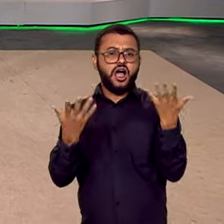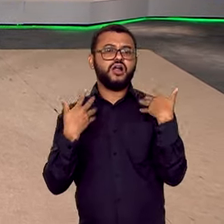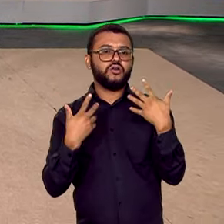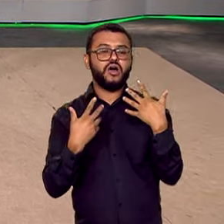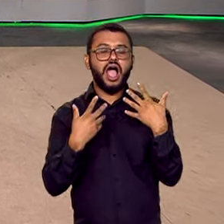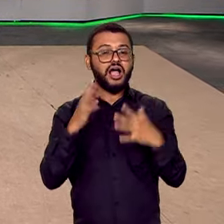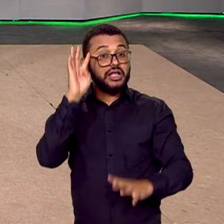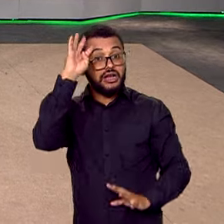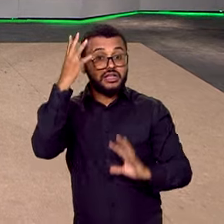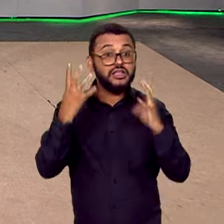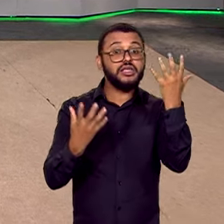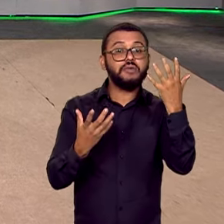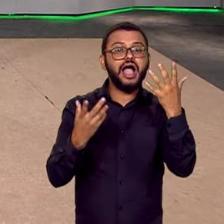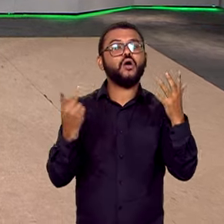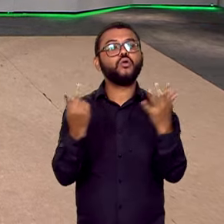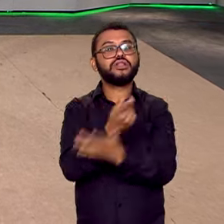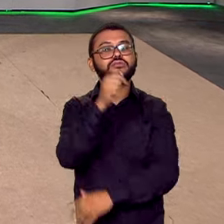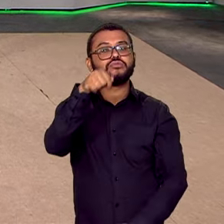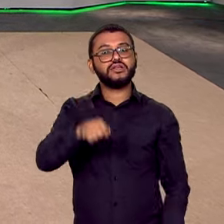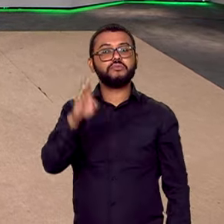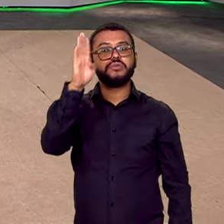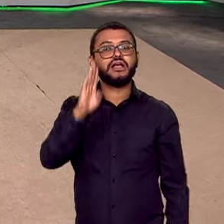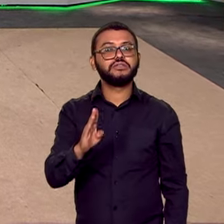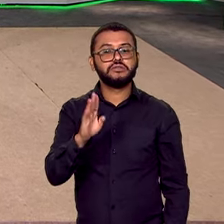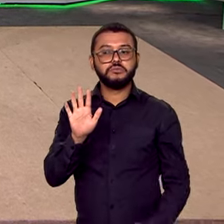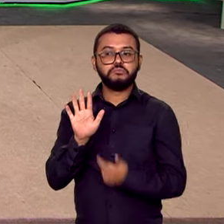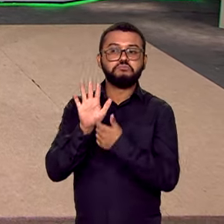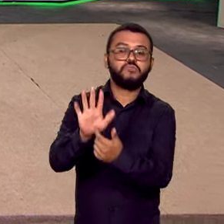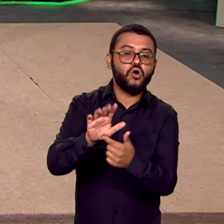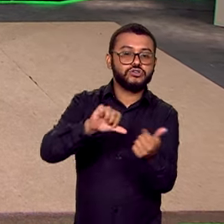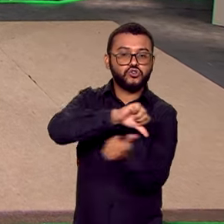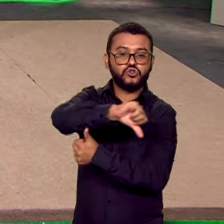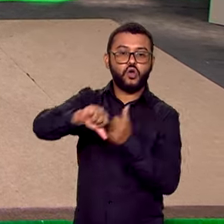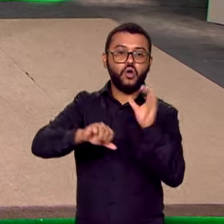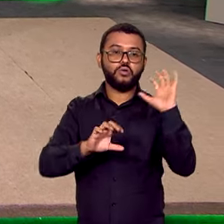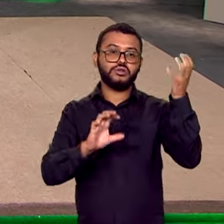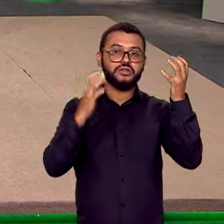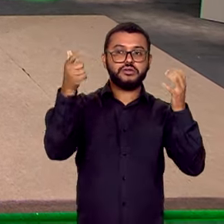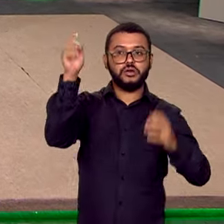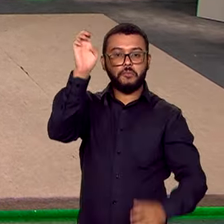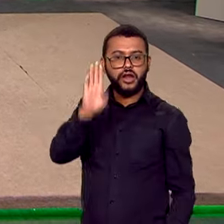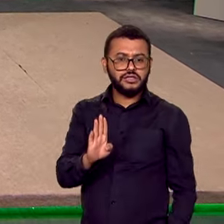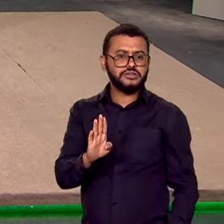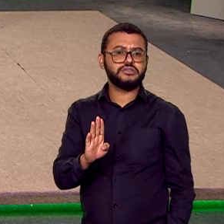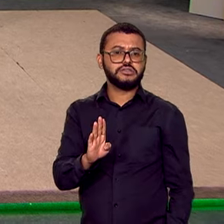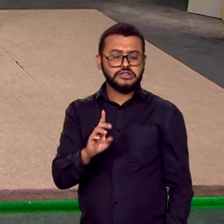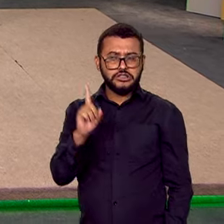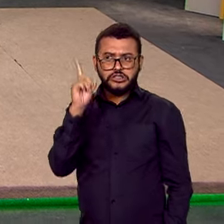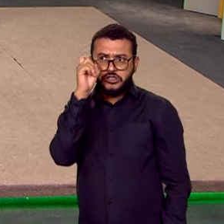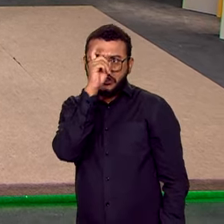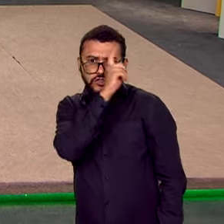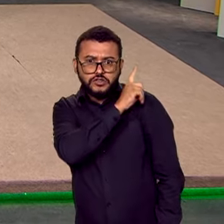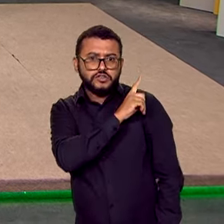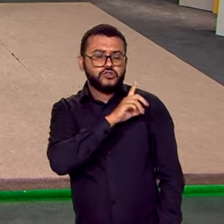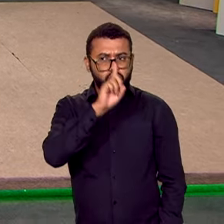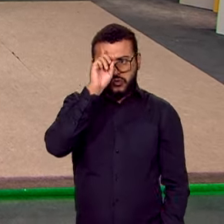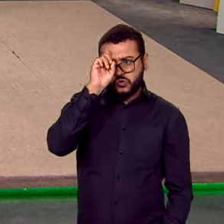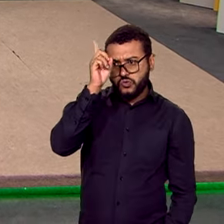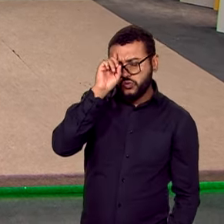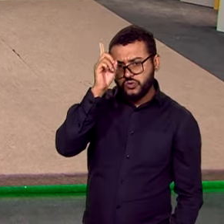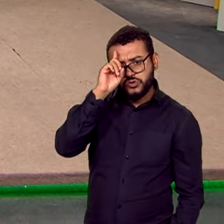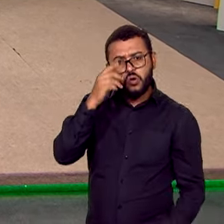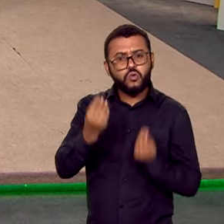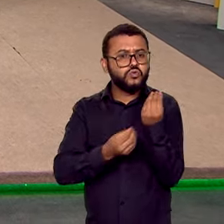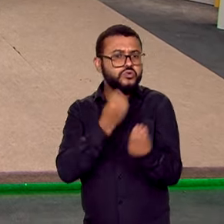condições todas que a gente tem vivenciado, Ana, são sinais das mudanças climáticas aqui no Brasil. Tem sido dias difíceis, né, Roberto? Mas